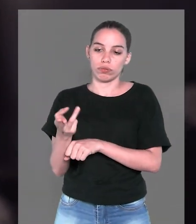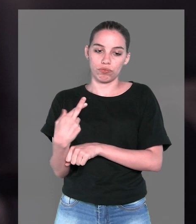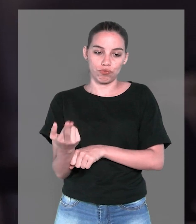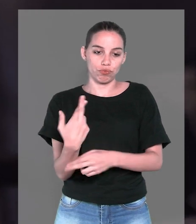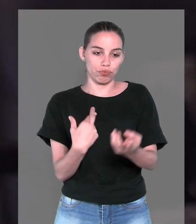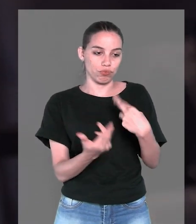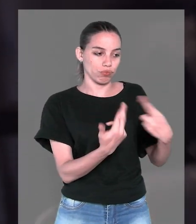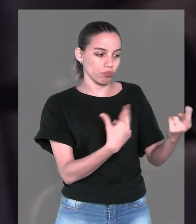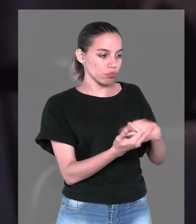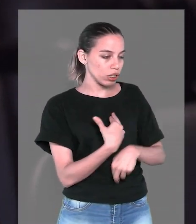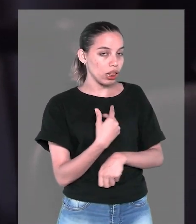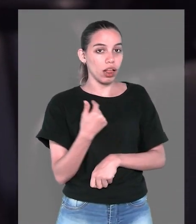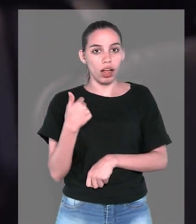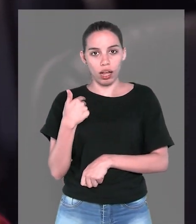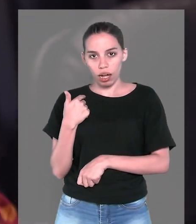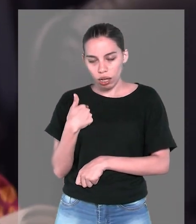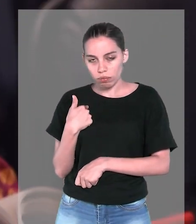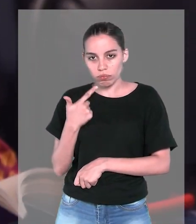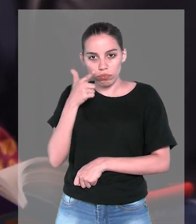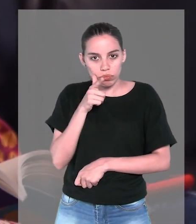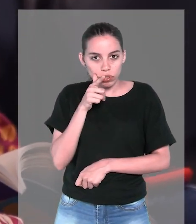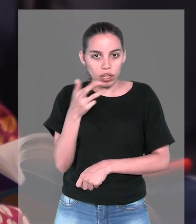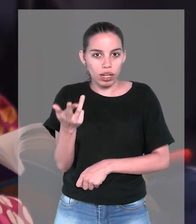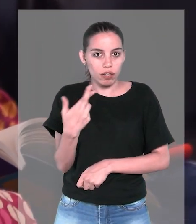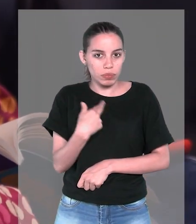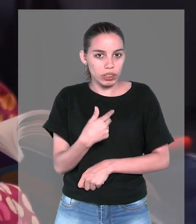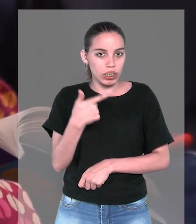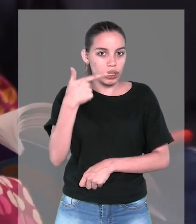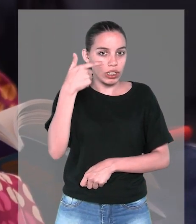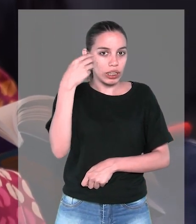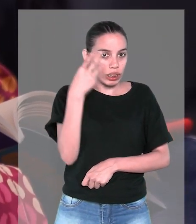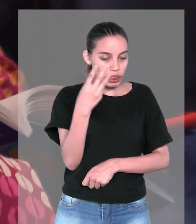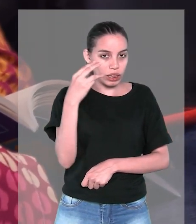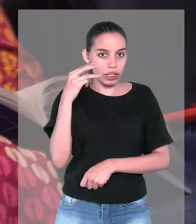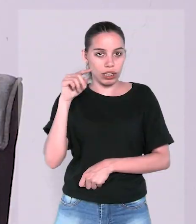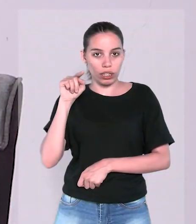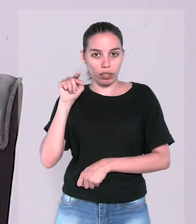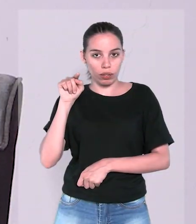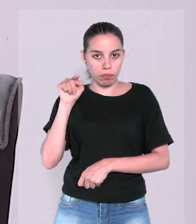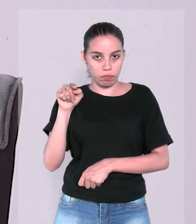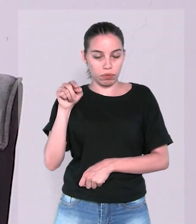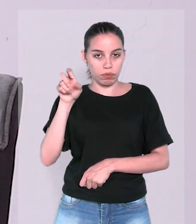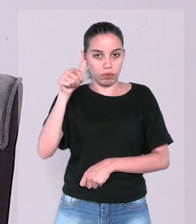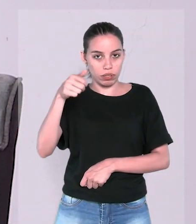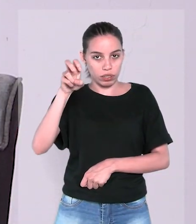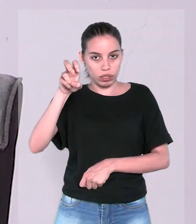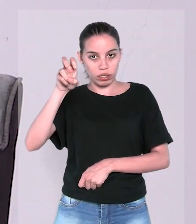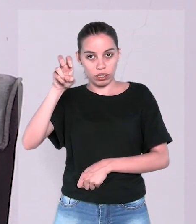a fala de Hugo. Alcancei 3.115, que para as configurações brasileiras em termos de pesquisa é um número